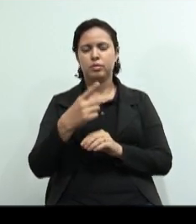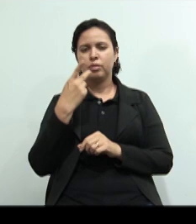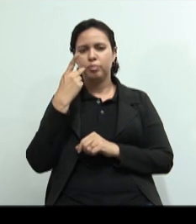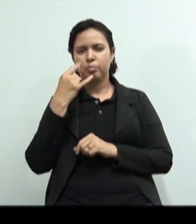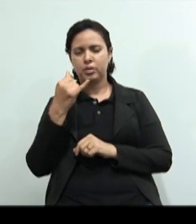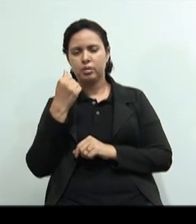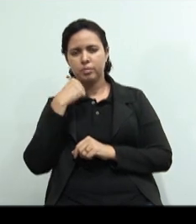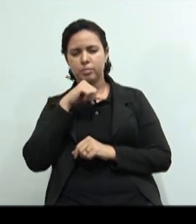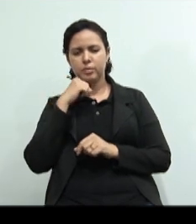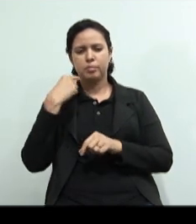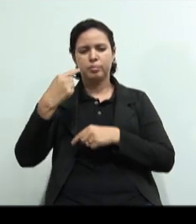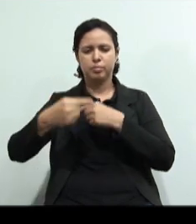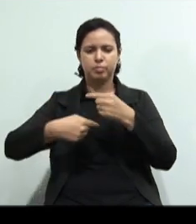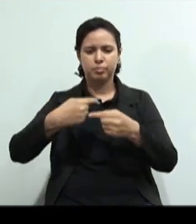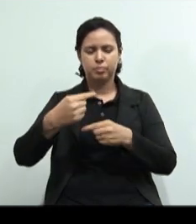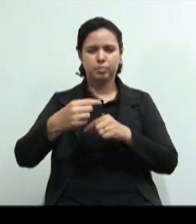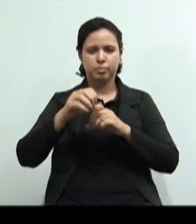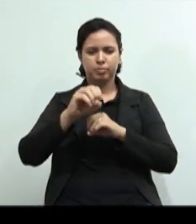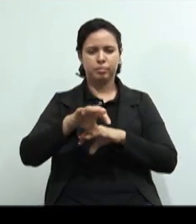filho.